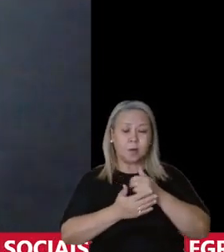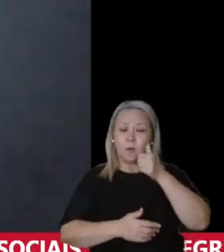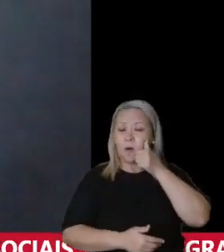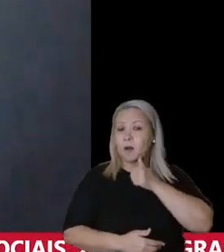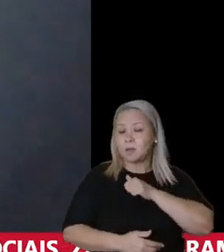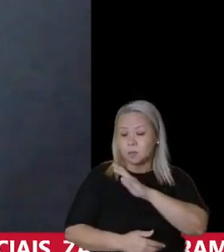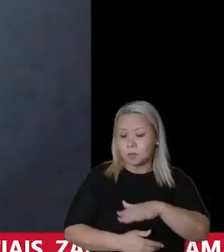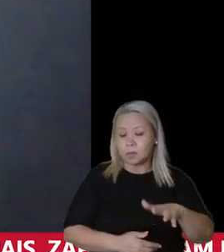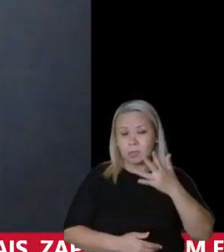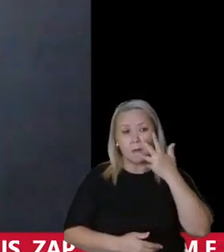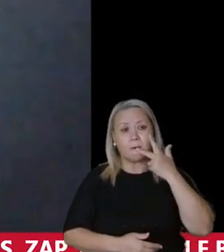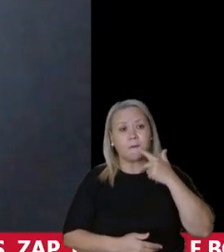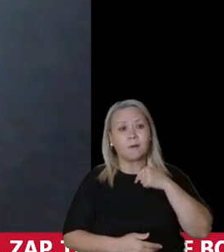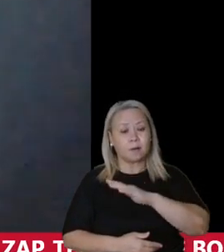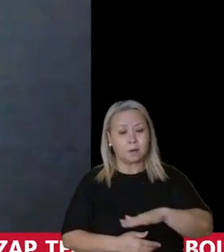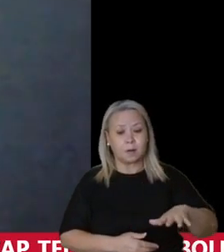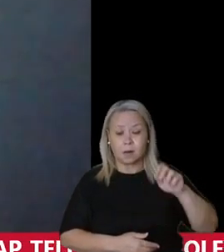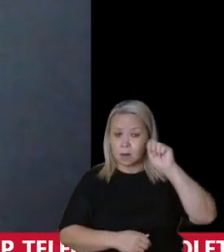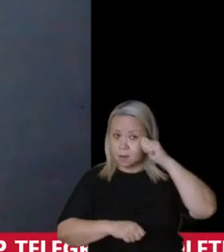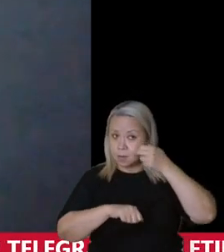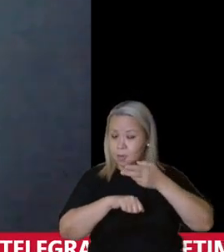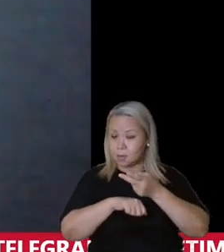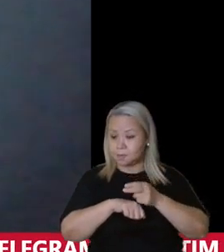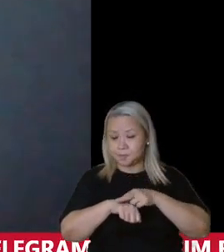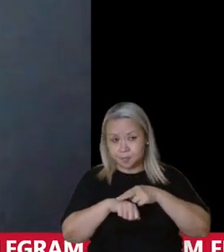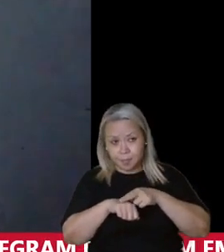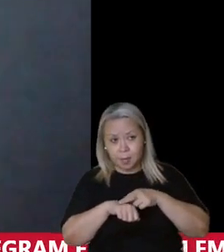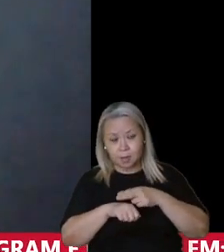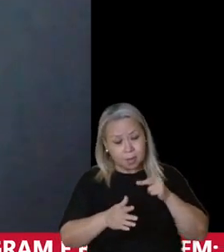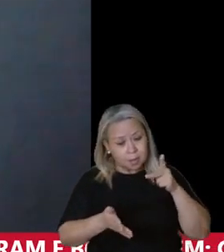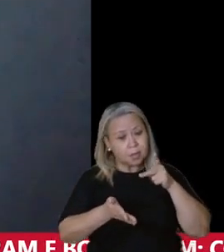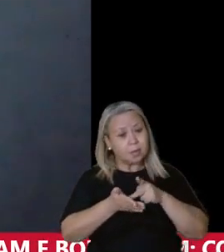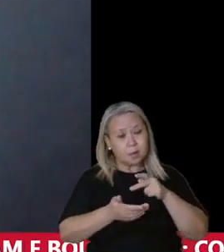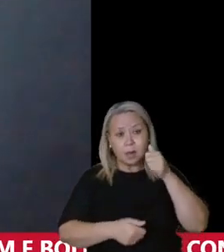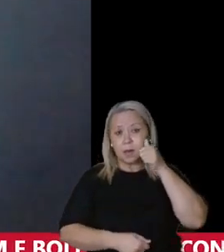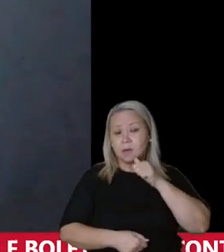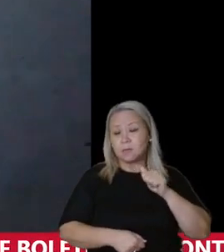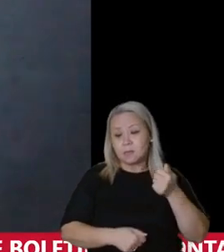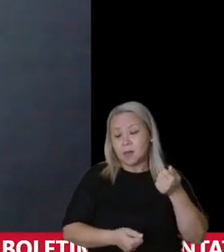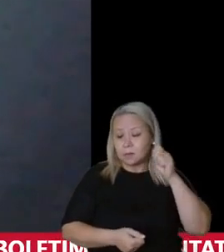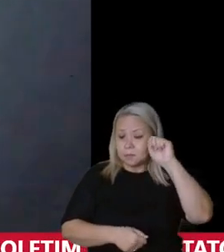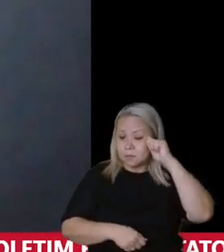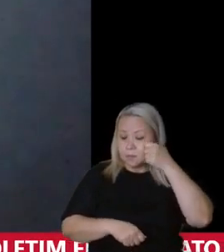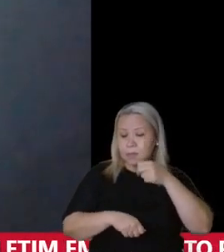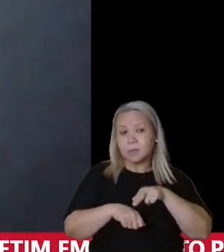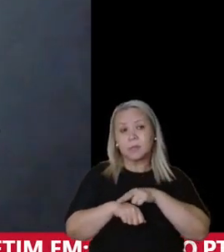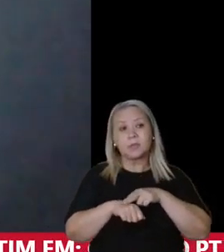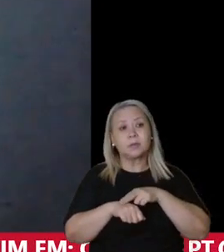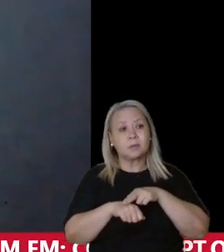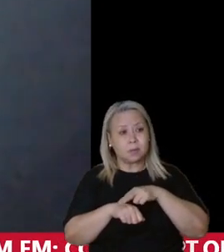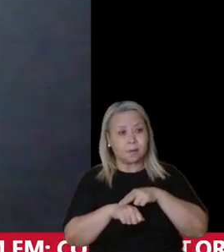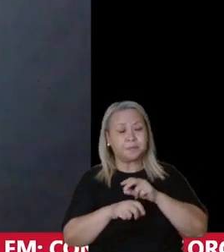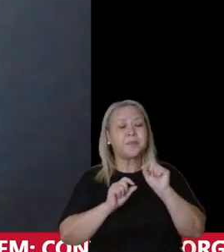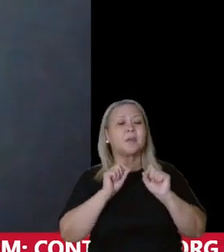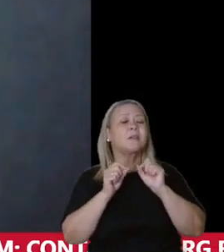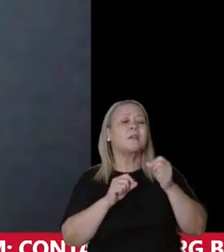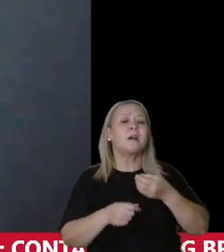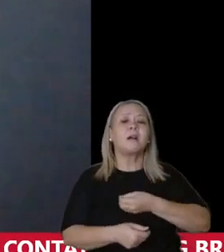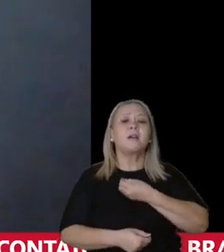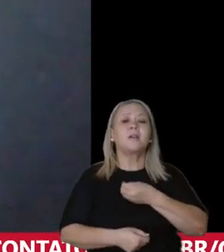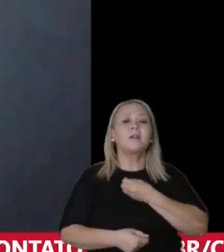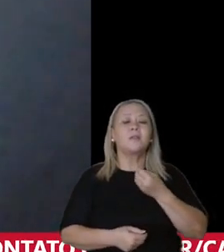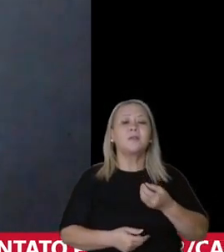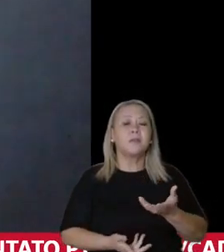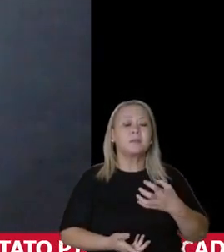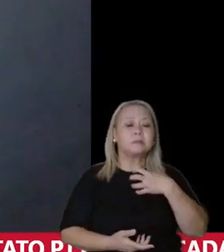negras. E quem conseguiu majoritariamente sair dessa realidade foram as meninas negras. Porque quem é que vive, né, numa condição